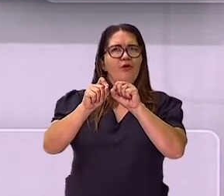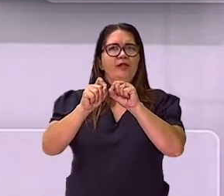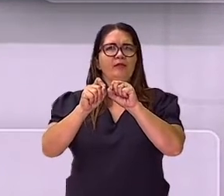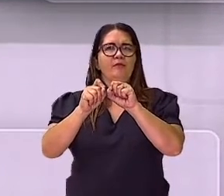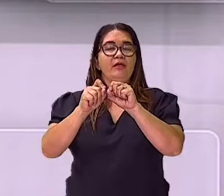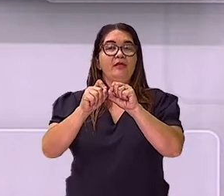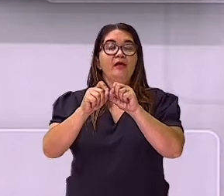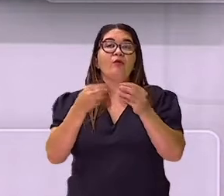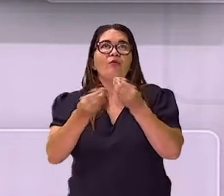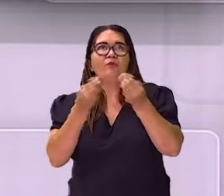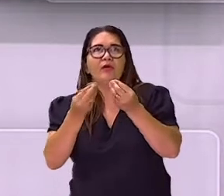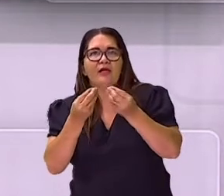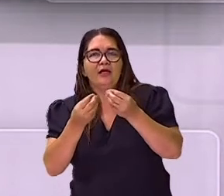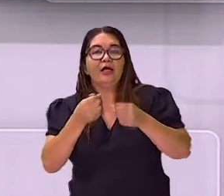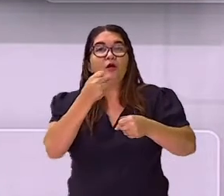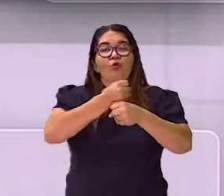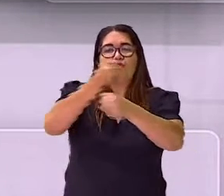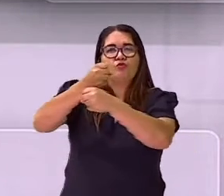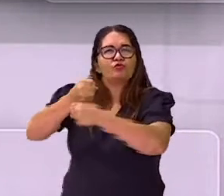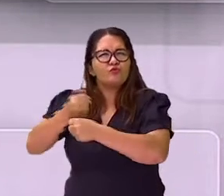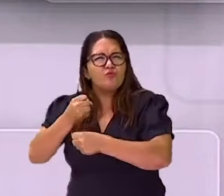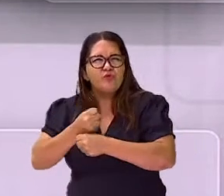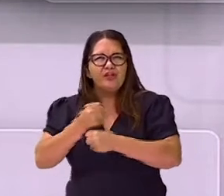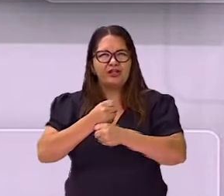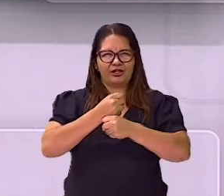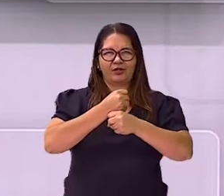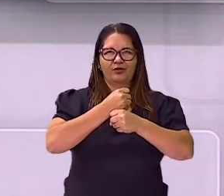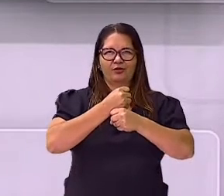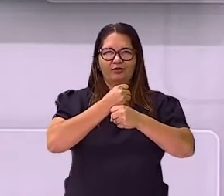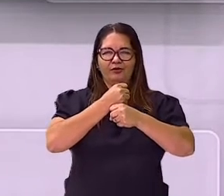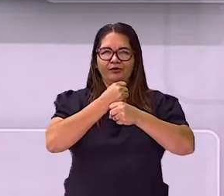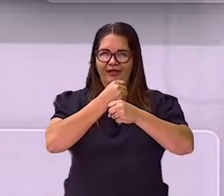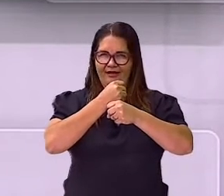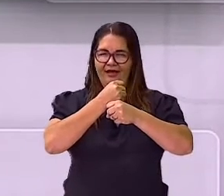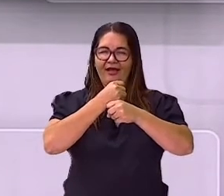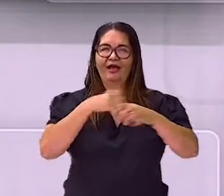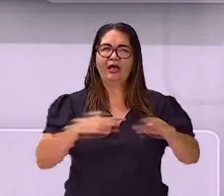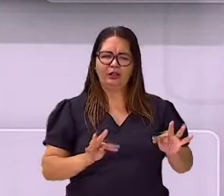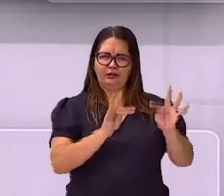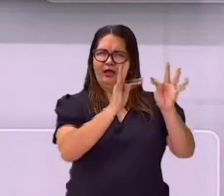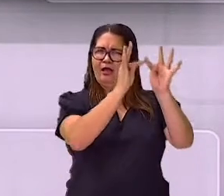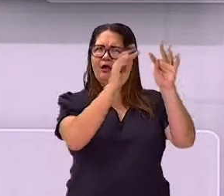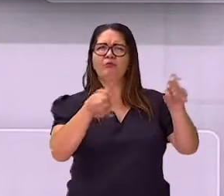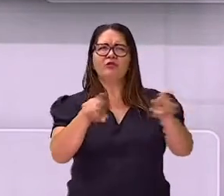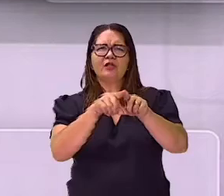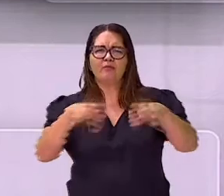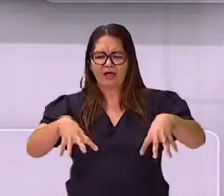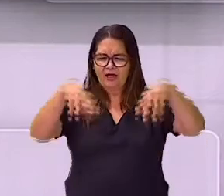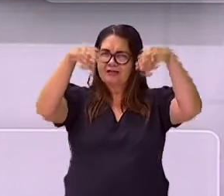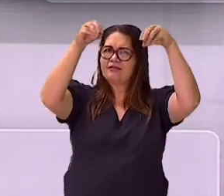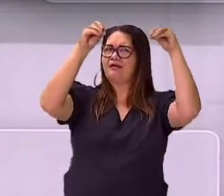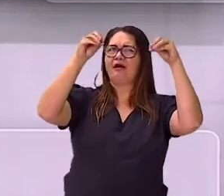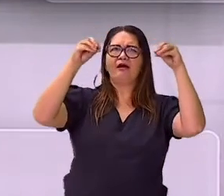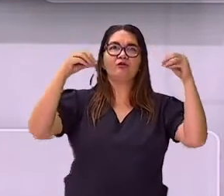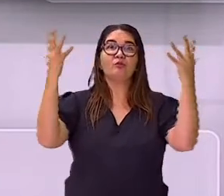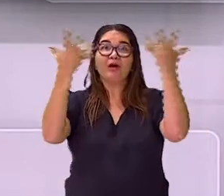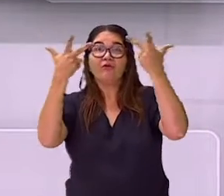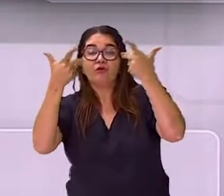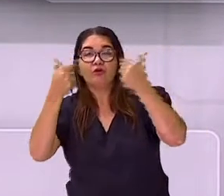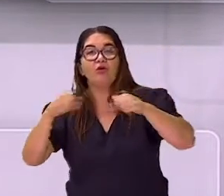de engenharia, entre elas as estradas que ligavam as principais cidades do Império,